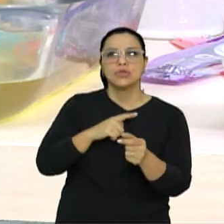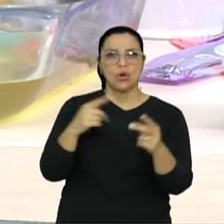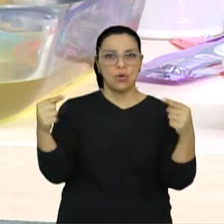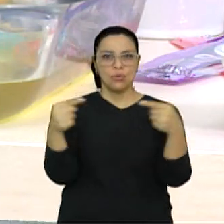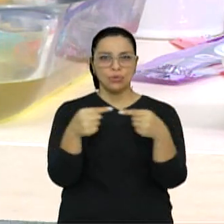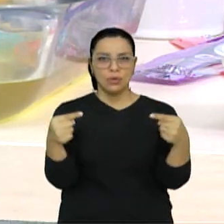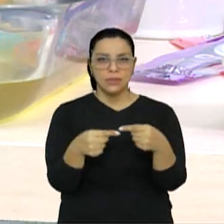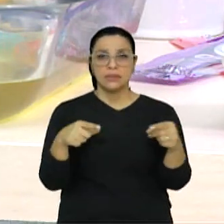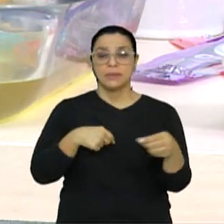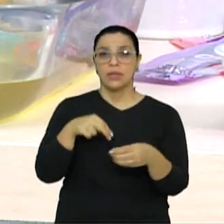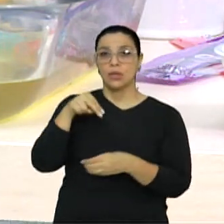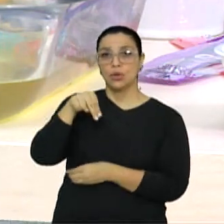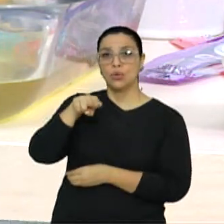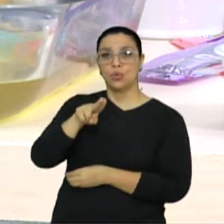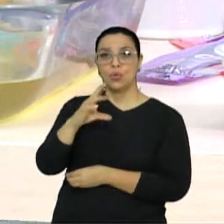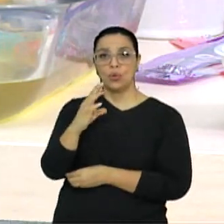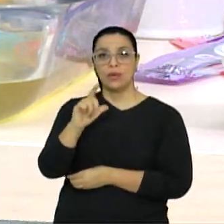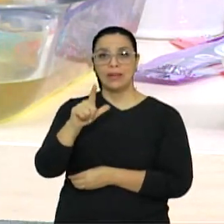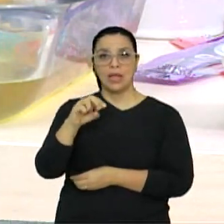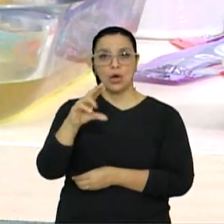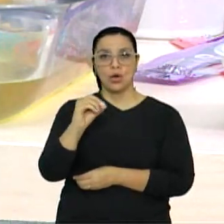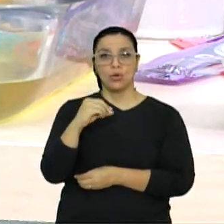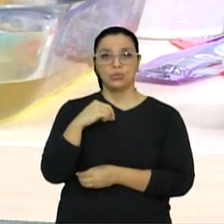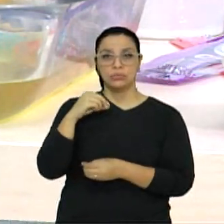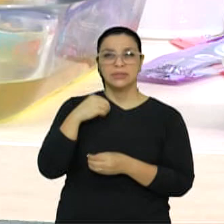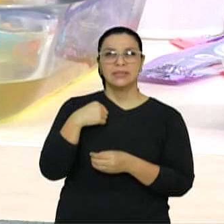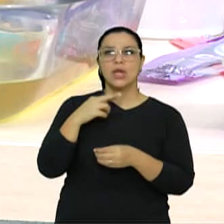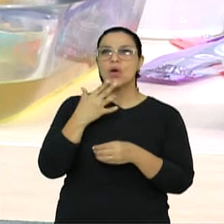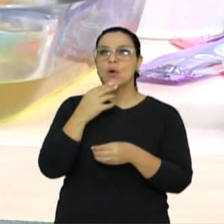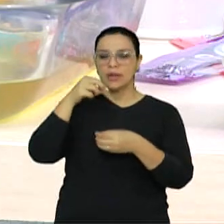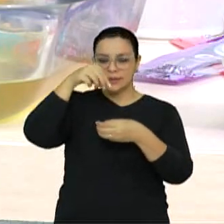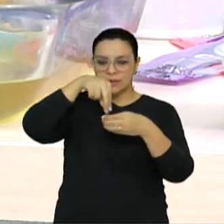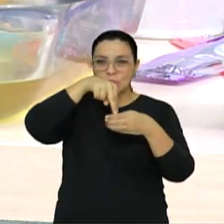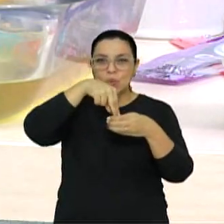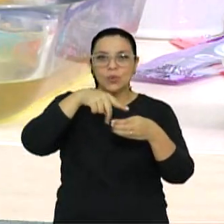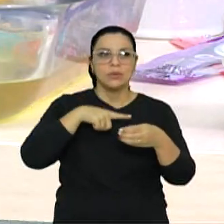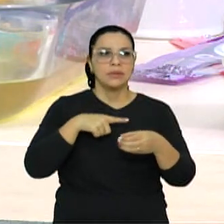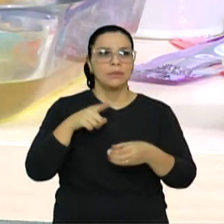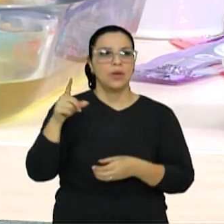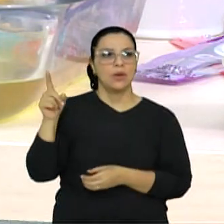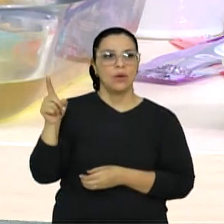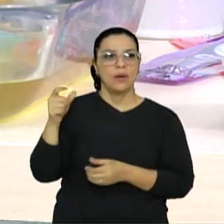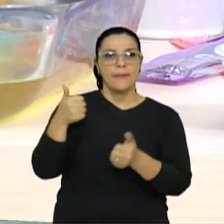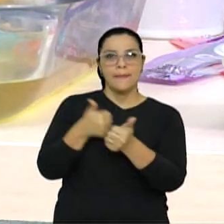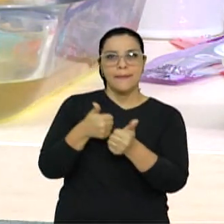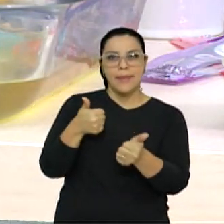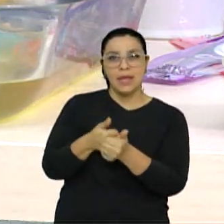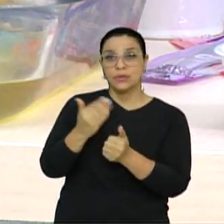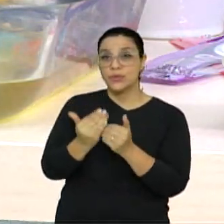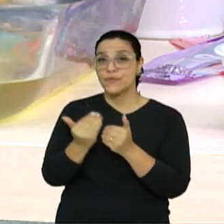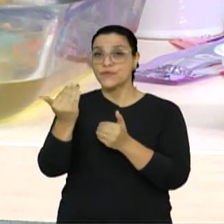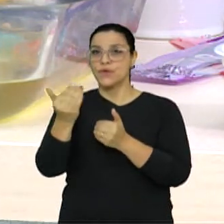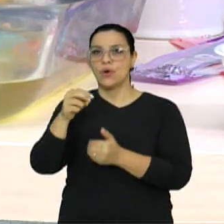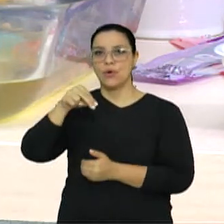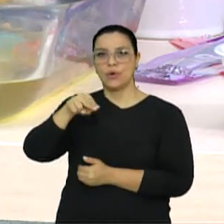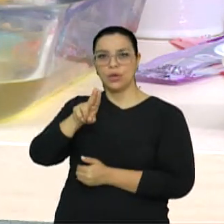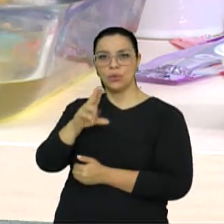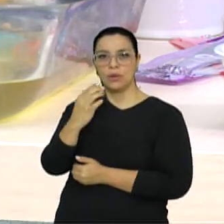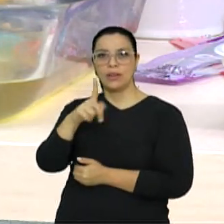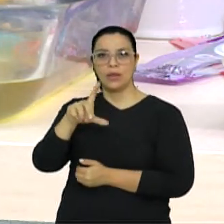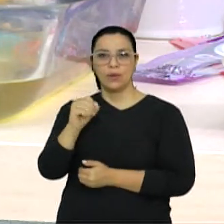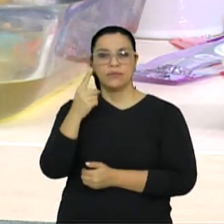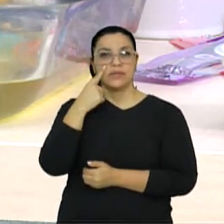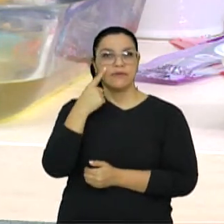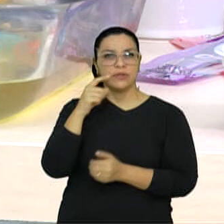O nucleolo, que está aqui no meio do núcleo, gente, tá? E o núcleo, vou colocar aqui mais para o lado de fora dele. Talvez